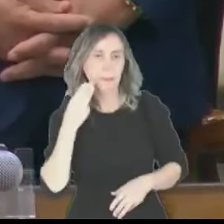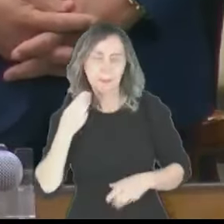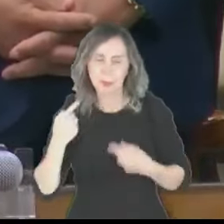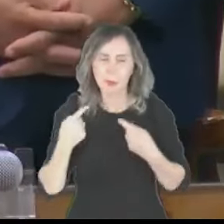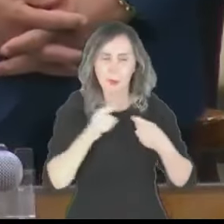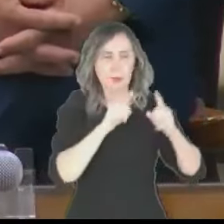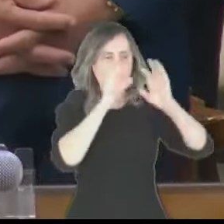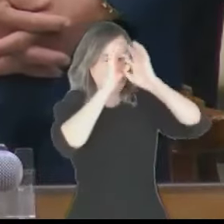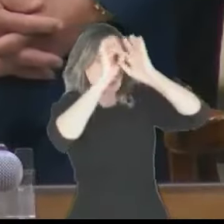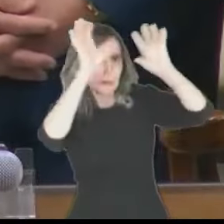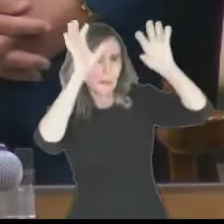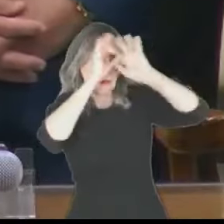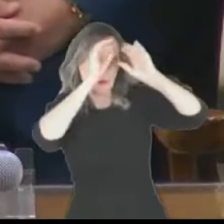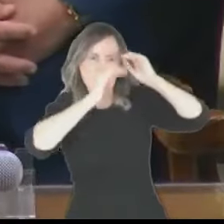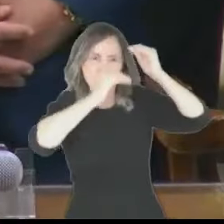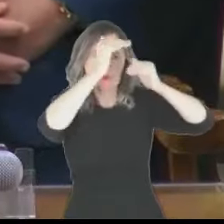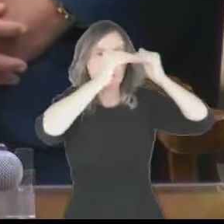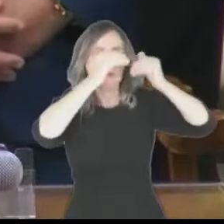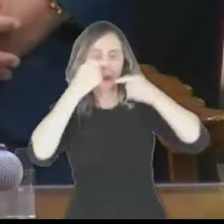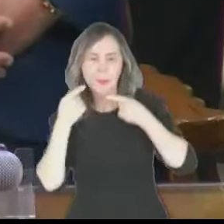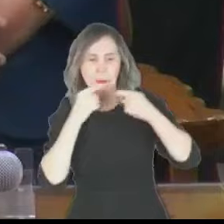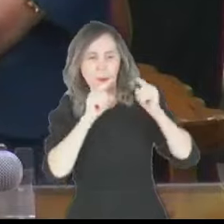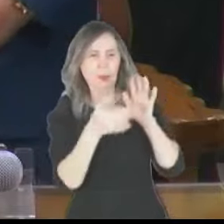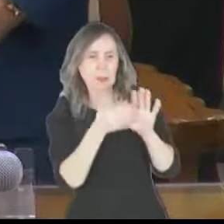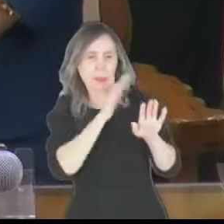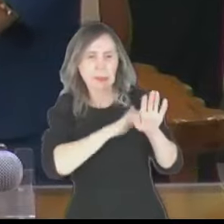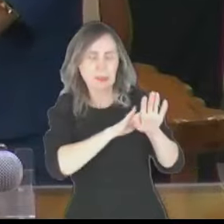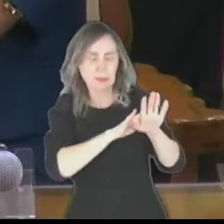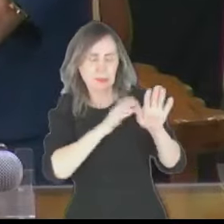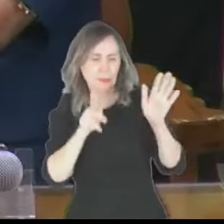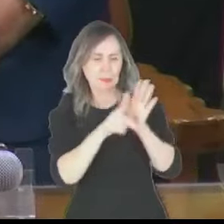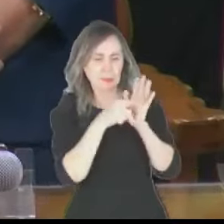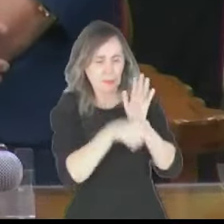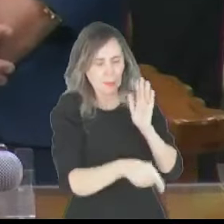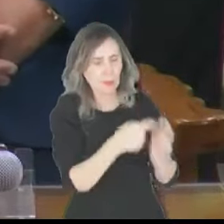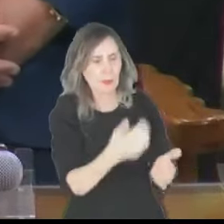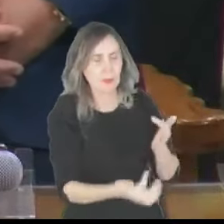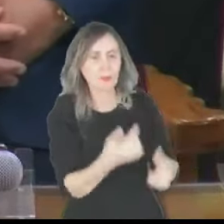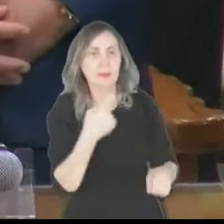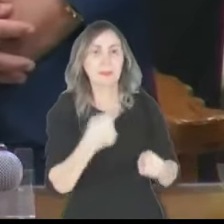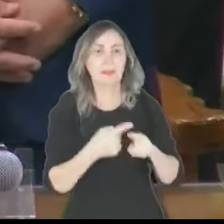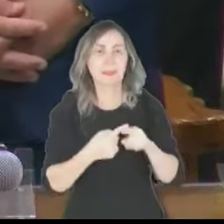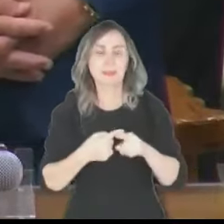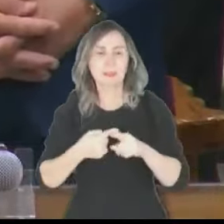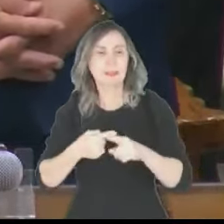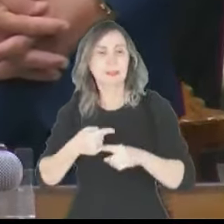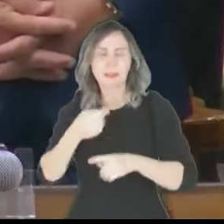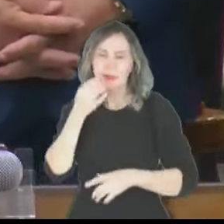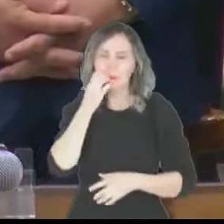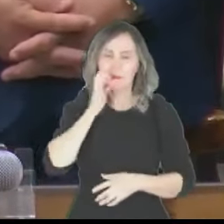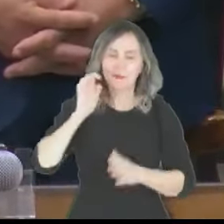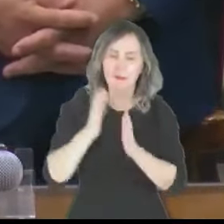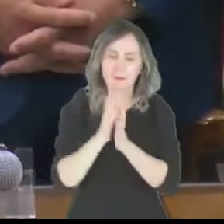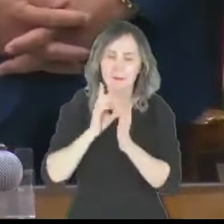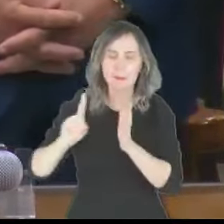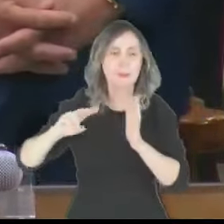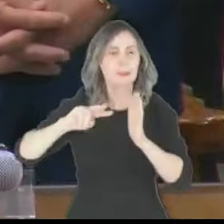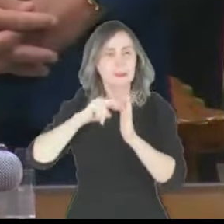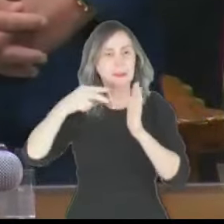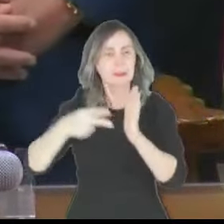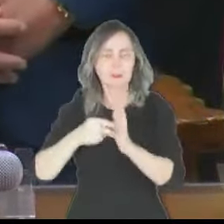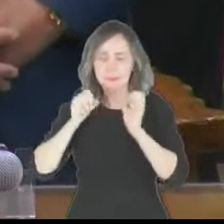Progressismo Contra essas ideologias Infernais Por quê? Porque o Evangelho É o poder De Deus Aleluia